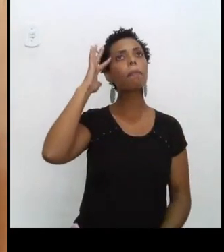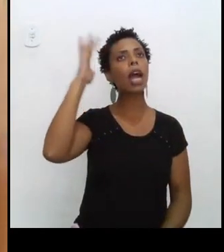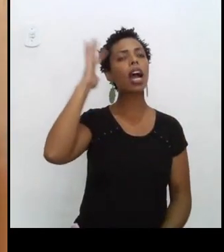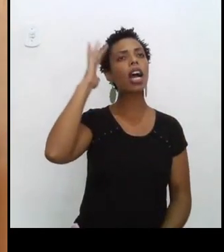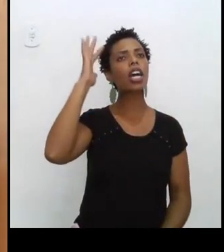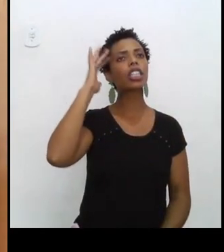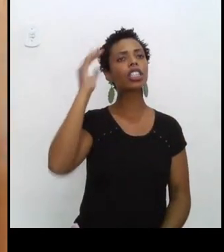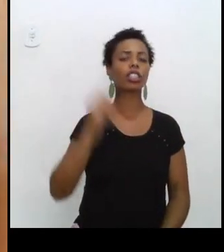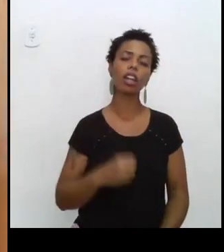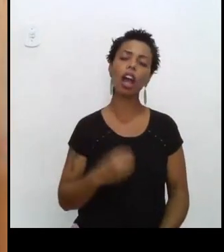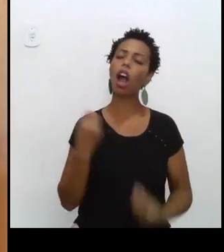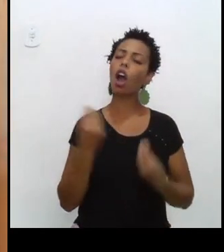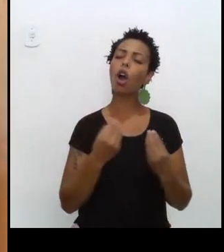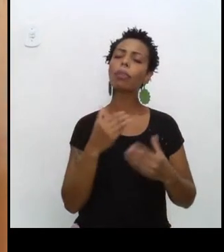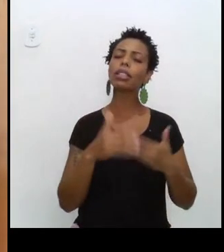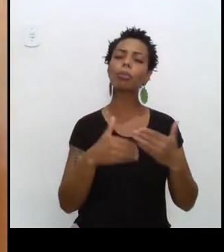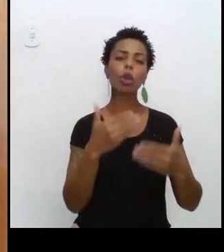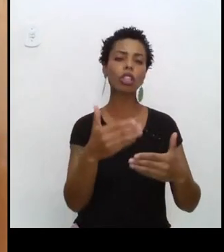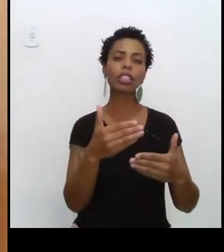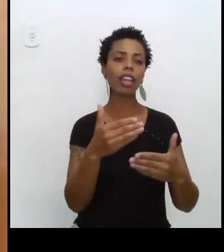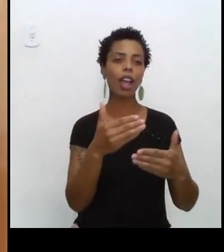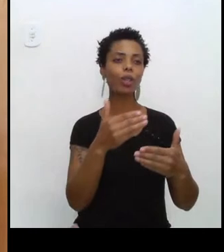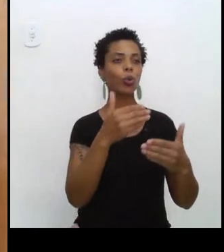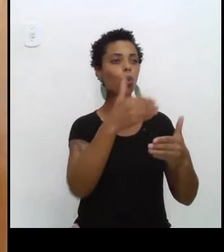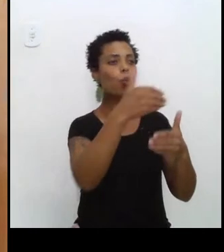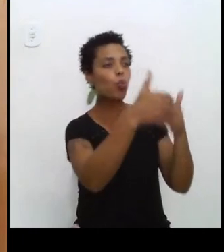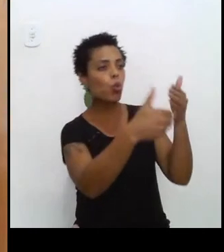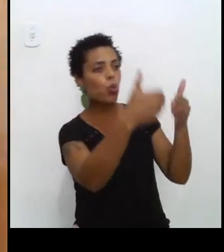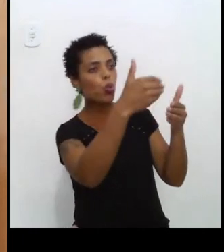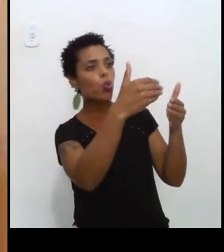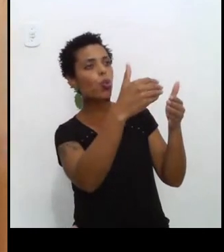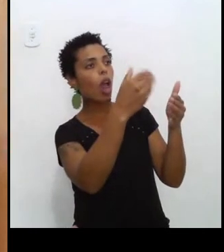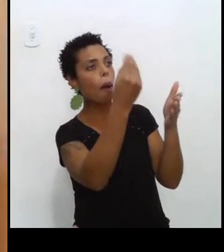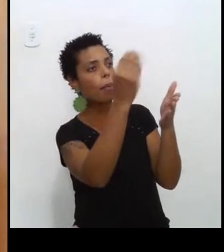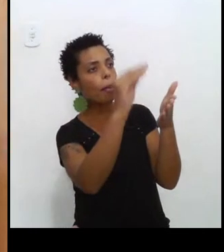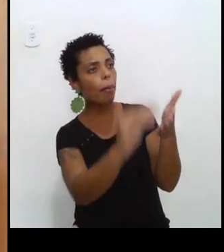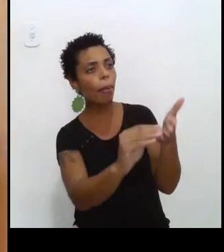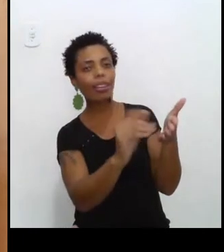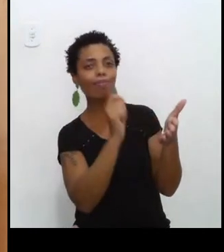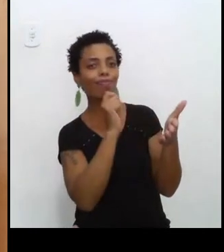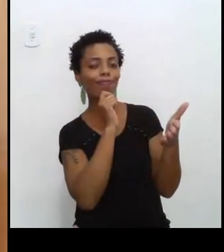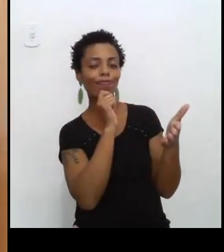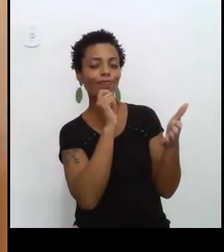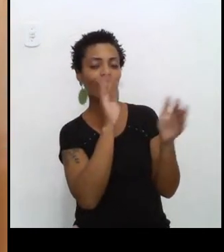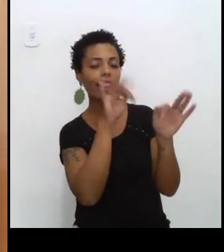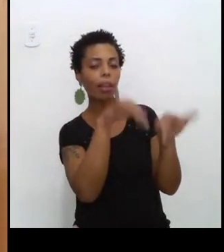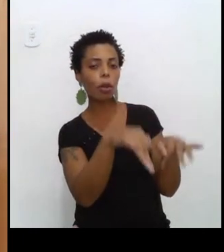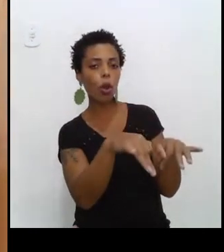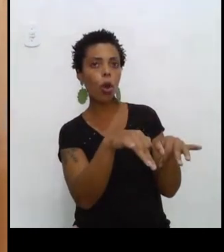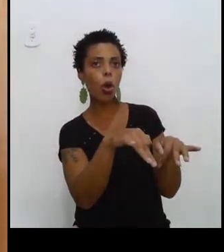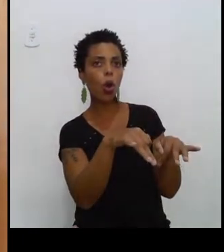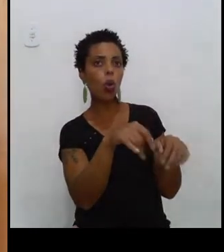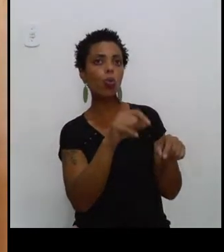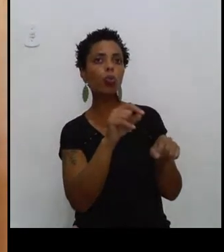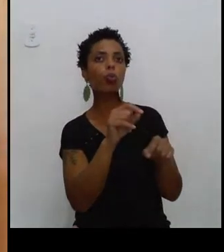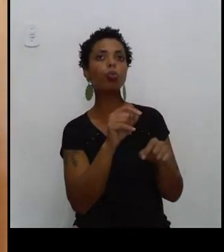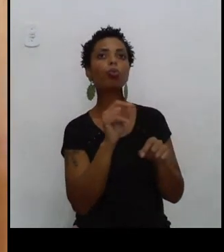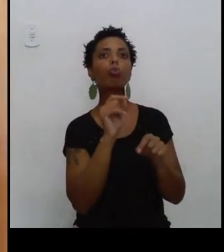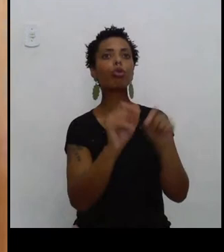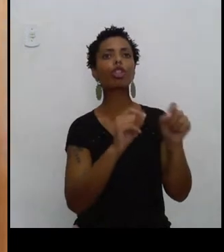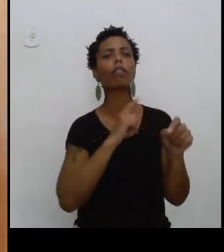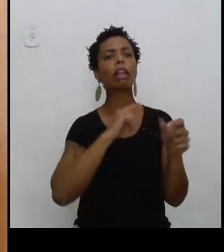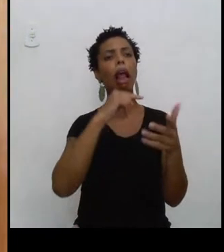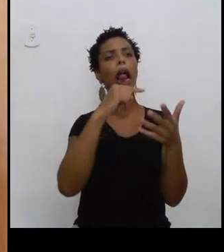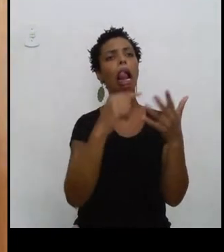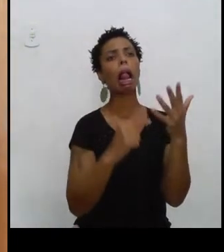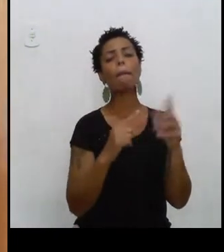namorar o ritmo onde o no primeiro primeiro dia que eu tenho material sanitário e recrutamento de proteger ou para que ser tratado é o